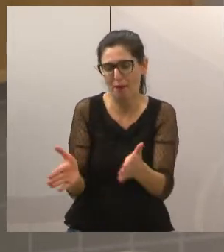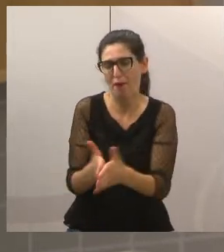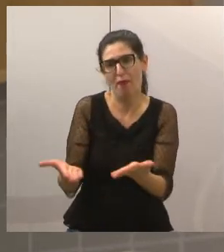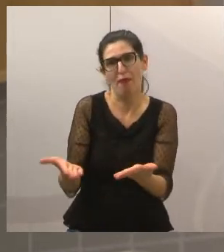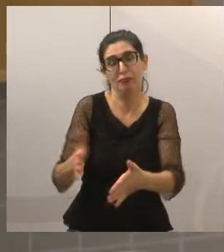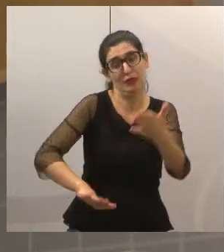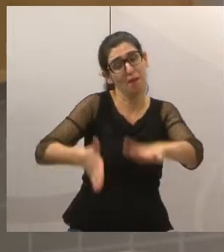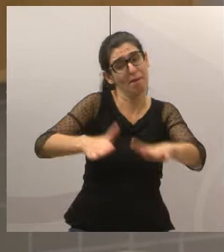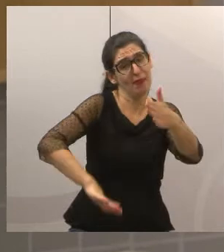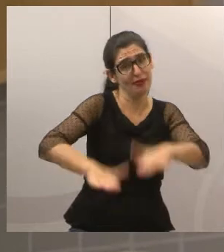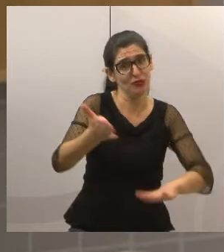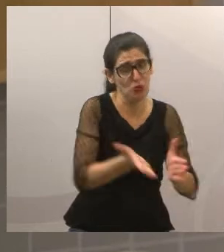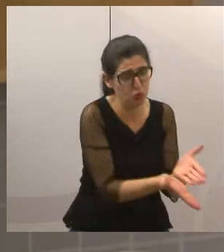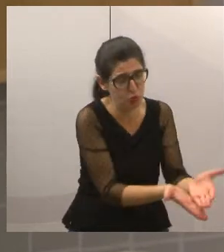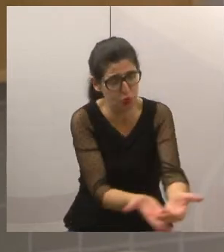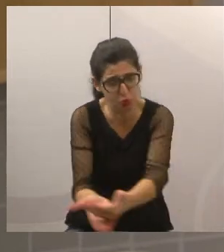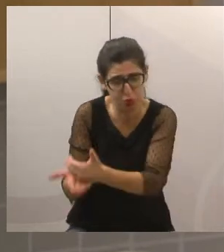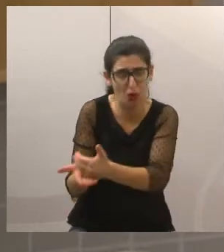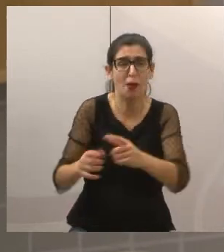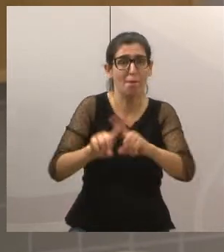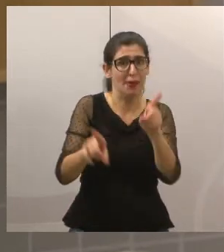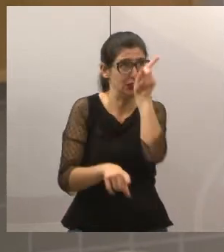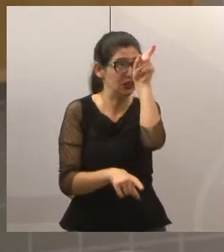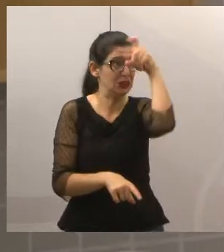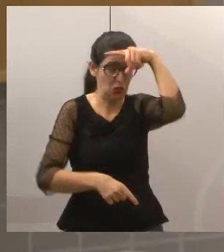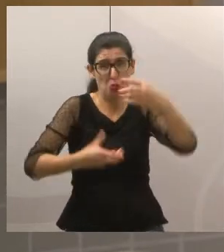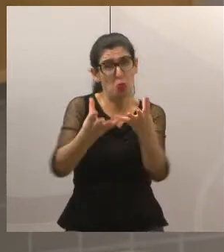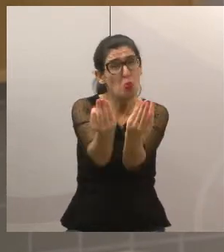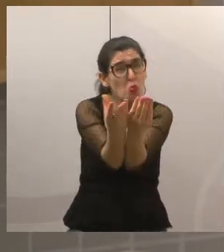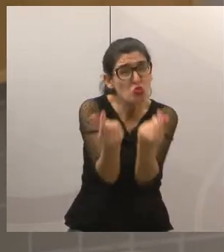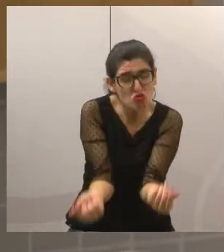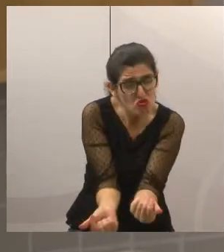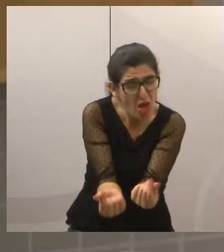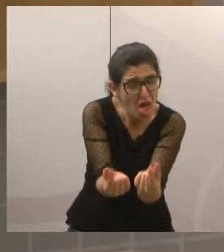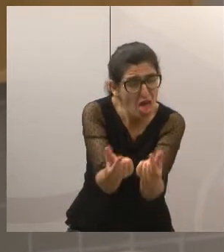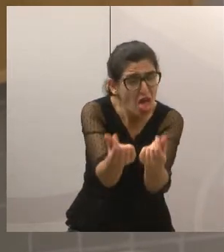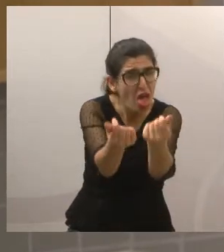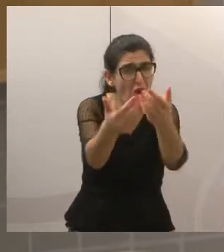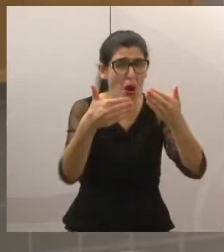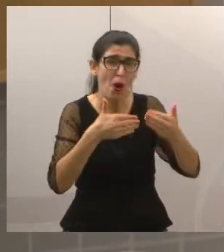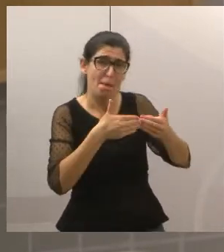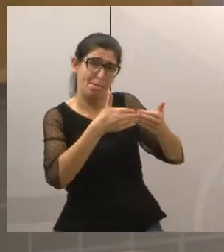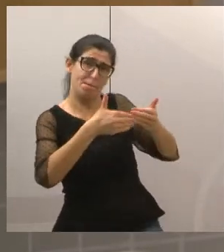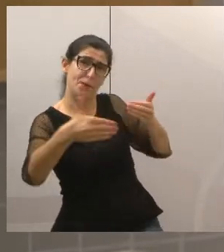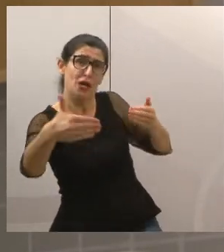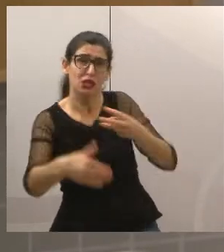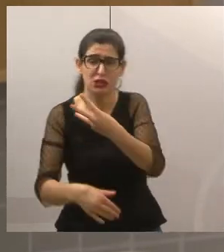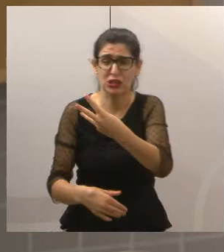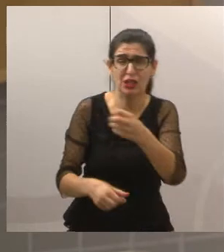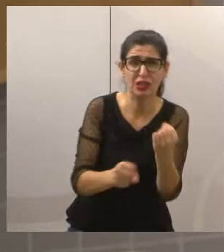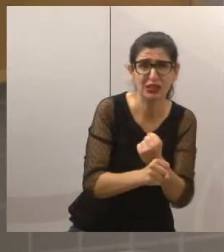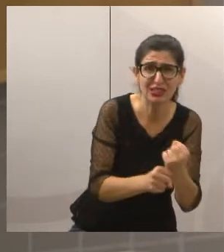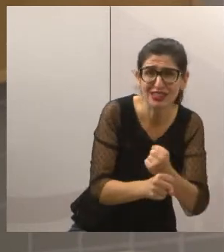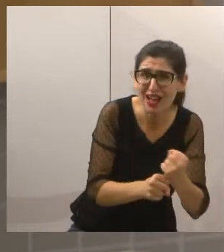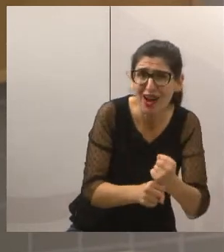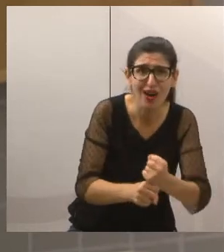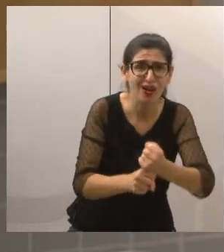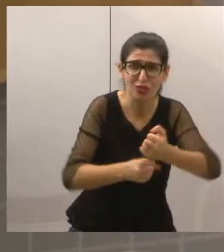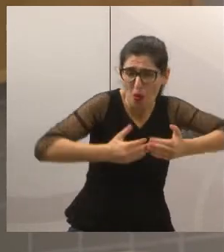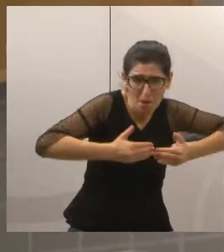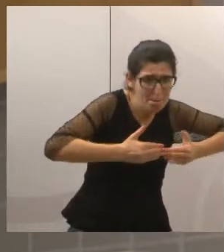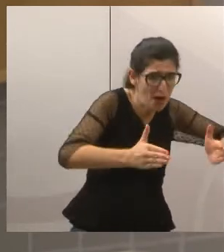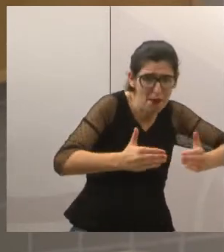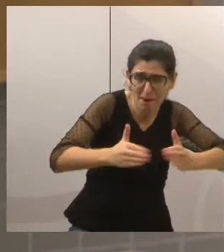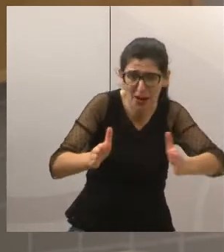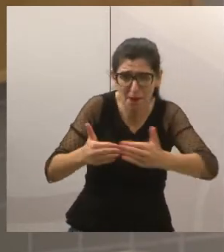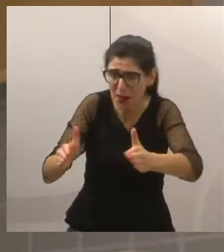um crescimento muito grande ao longo desses 3 anos, né, sobretudo com a inauguração de novos serviços, ela